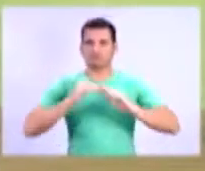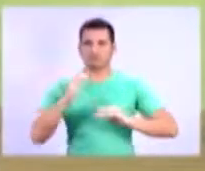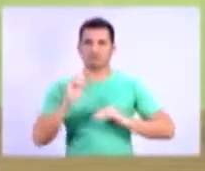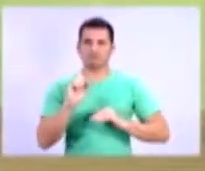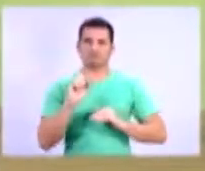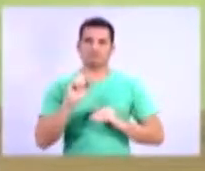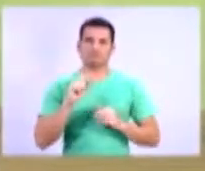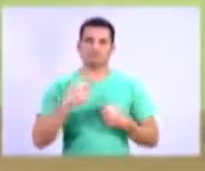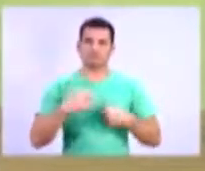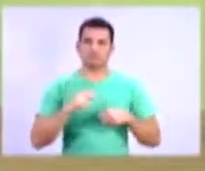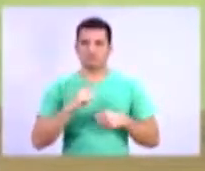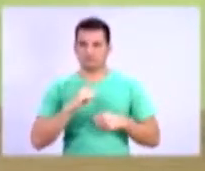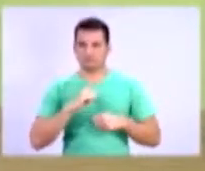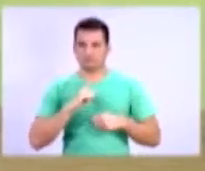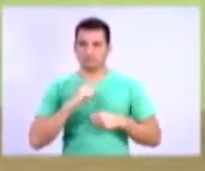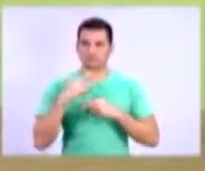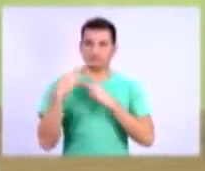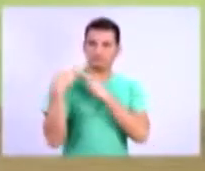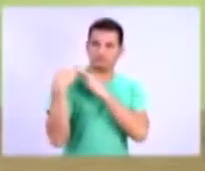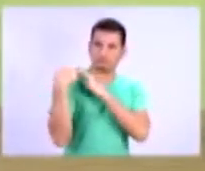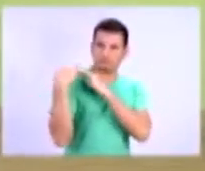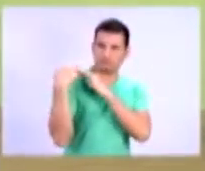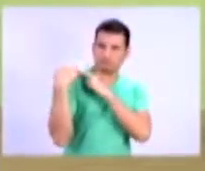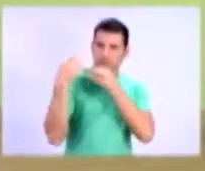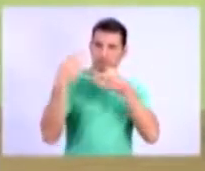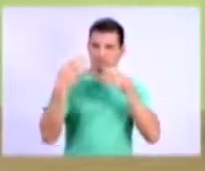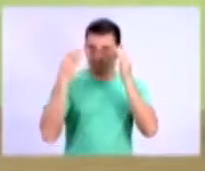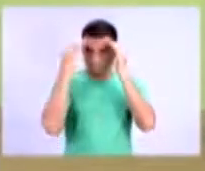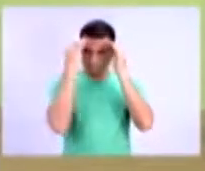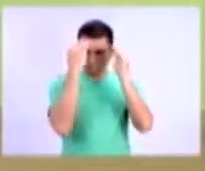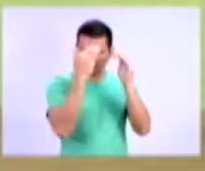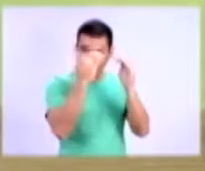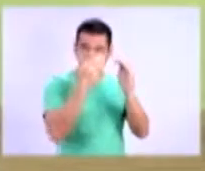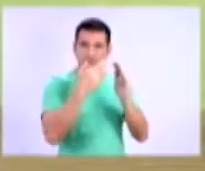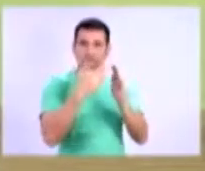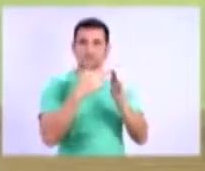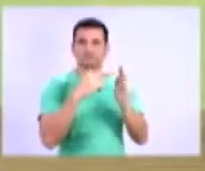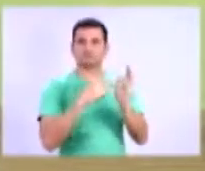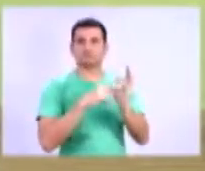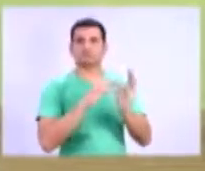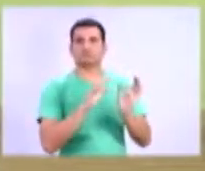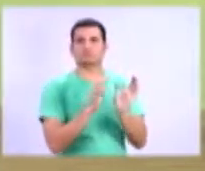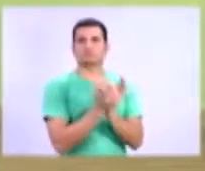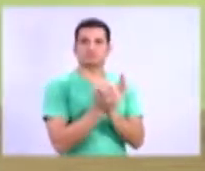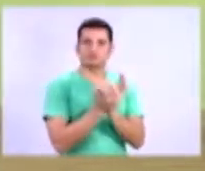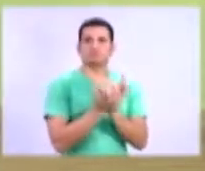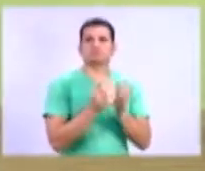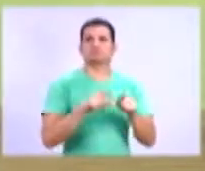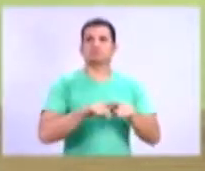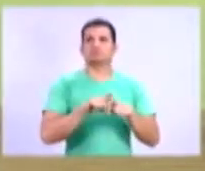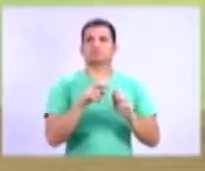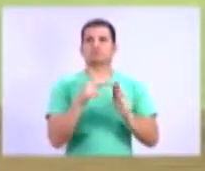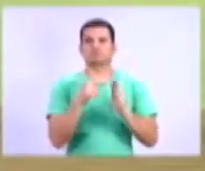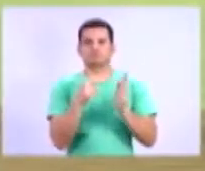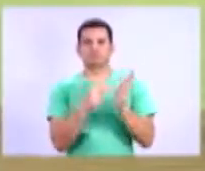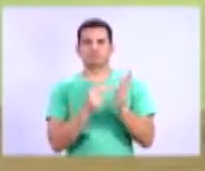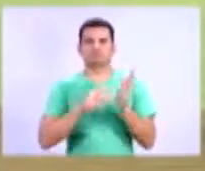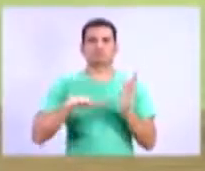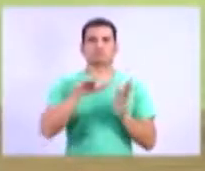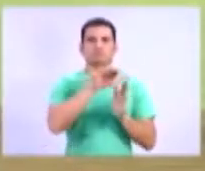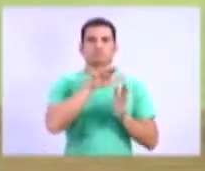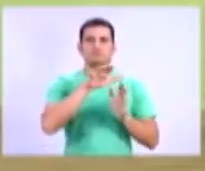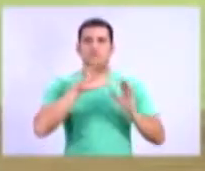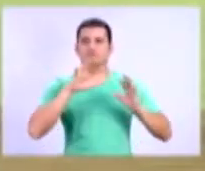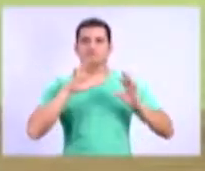responsabilidade e eficiência, seguindo as normas morais para a profissão, bem como as regras gerais para toda a